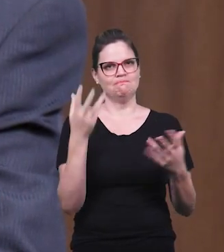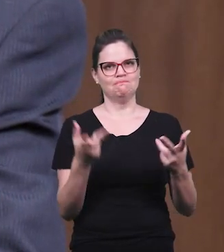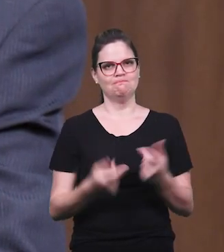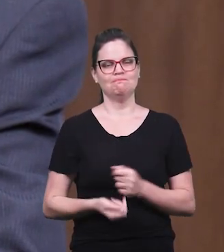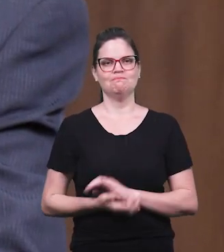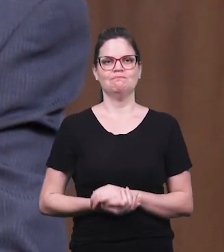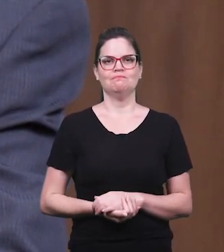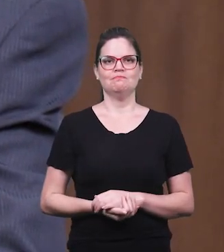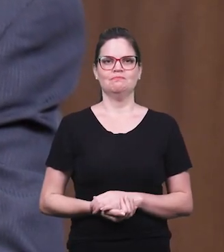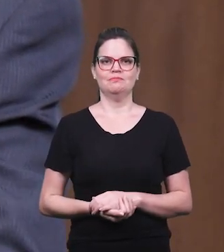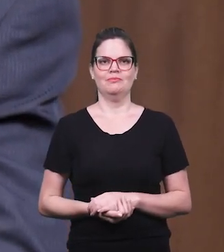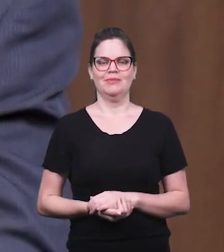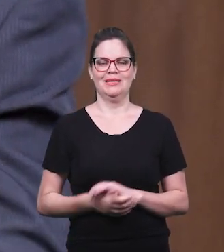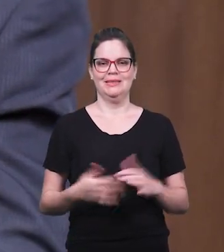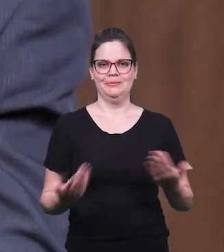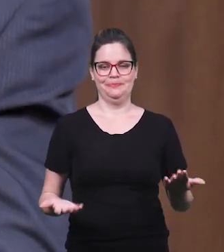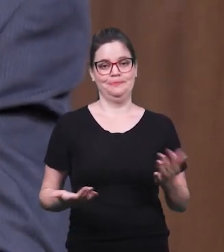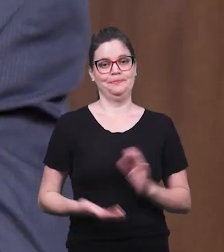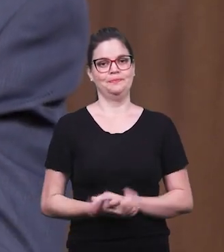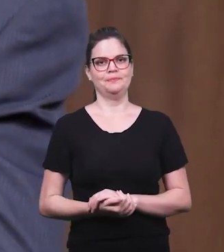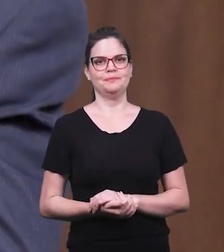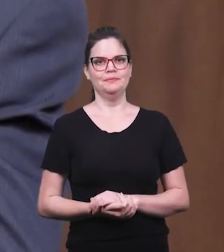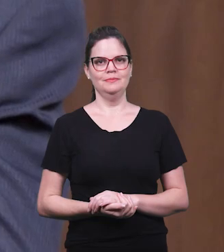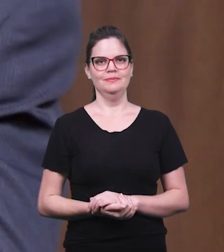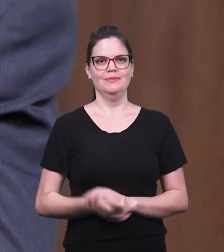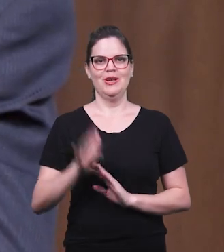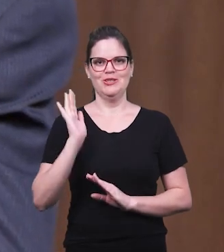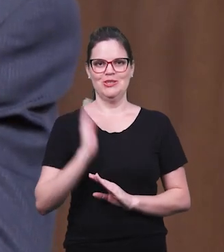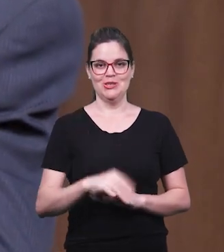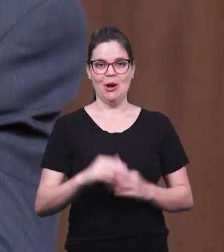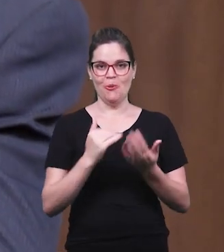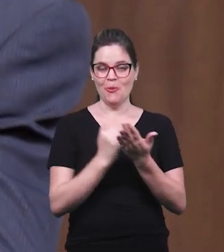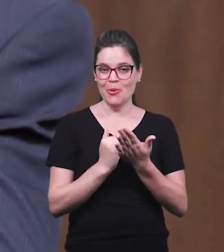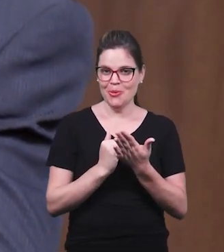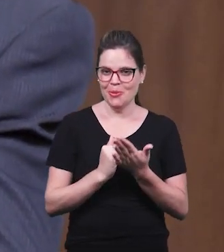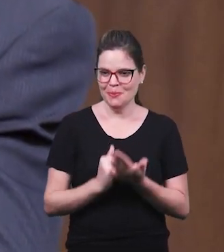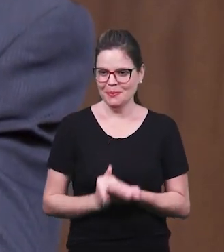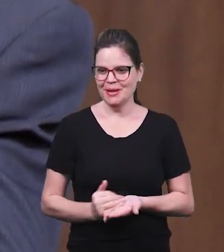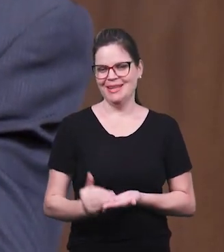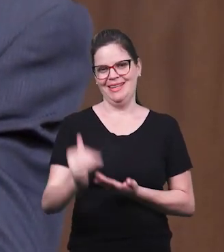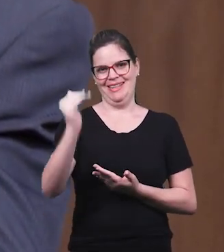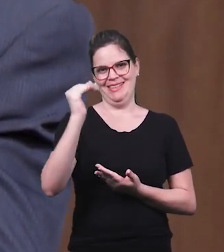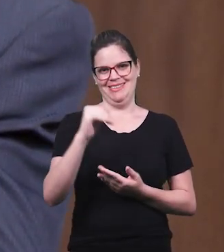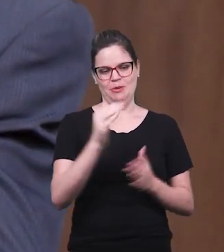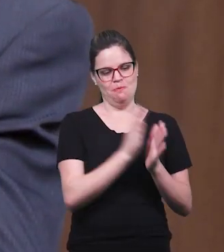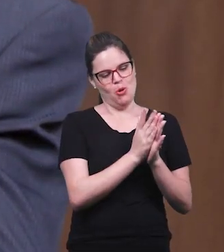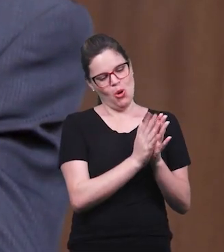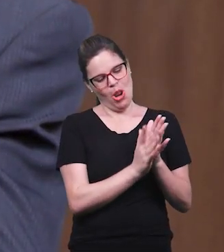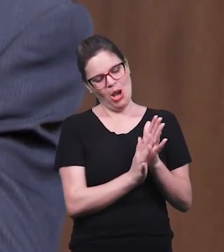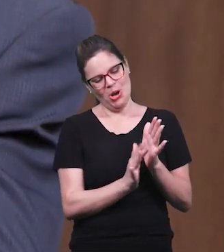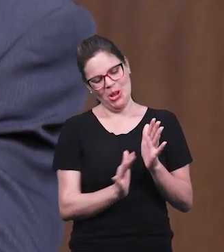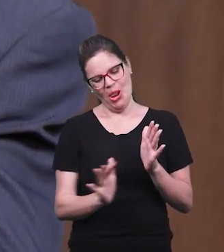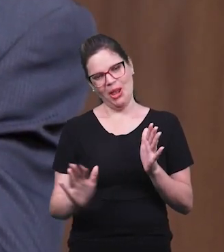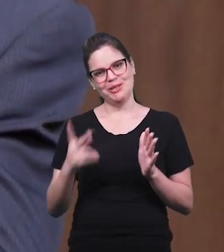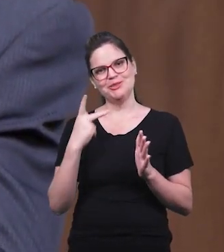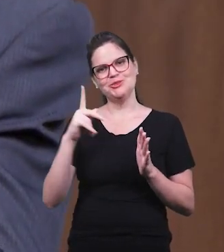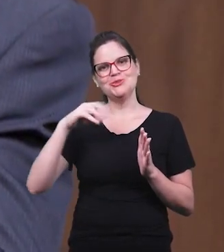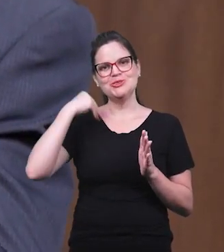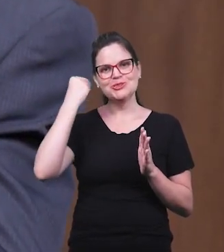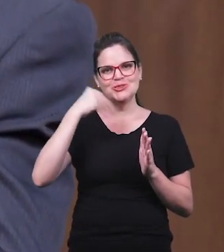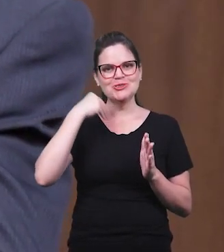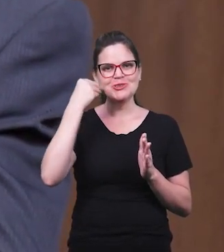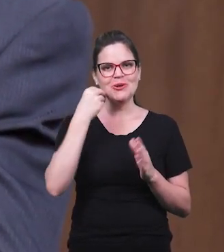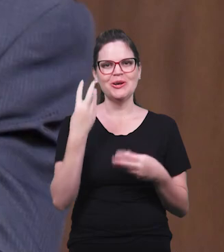né? Bem, então, feita essa abordagem já desse histórico, né, podemos dizer assim, da sua